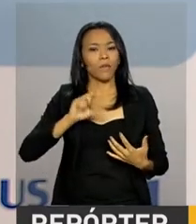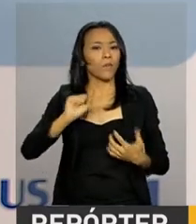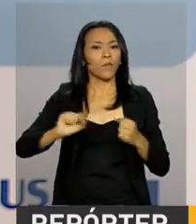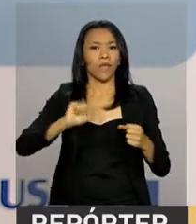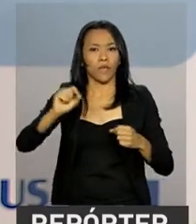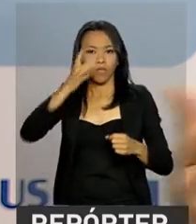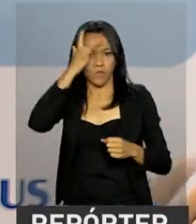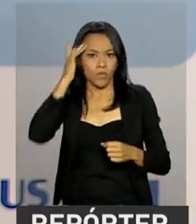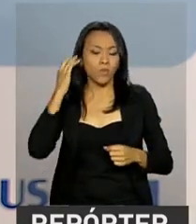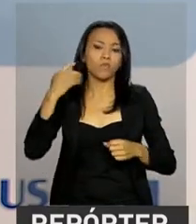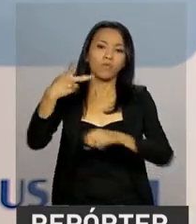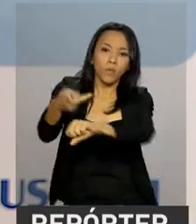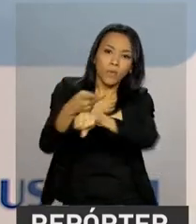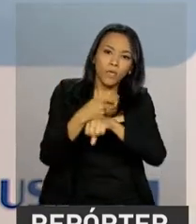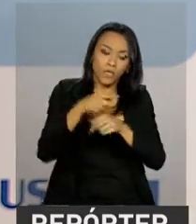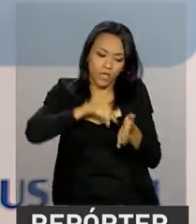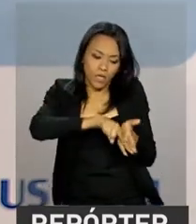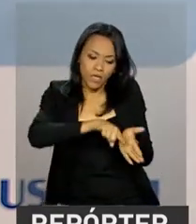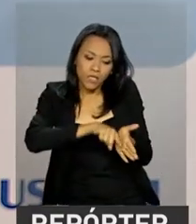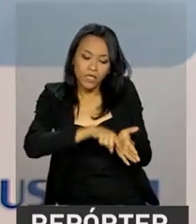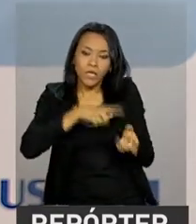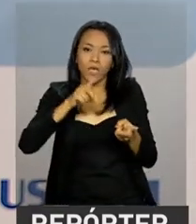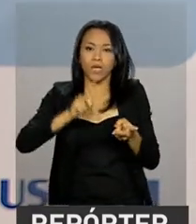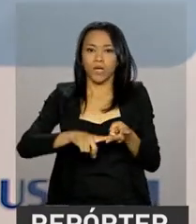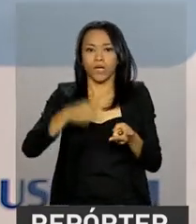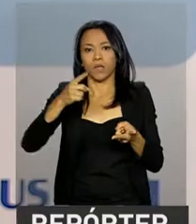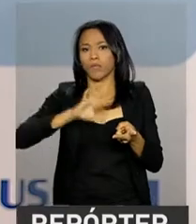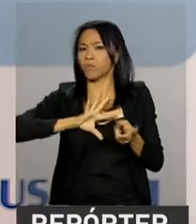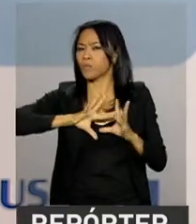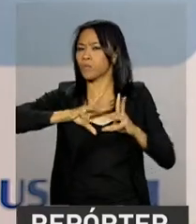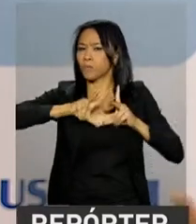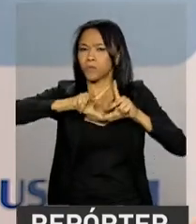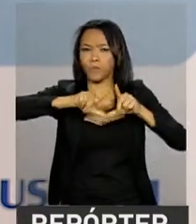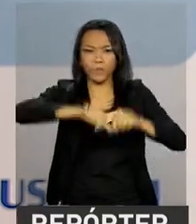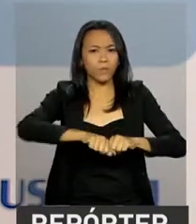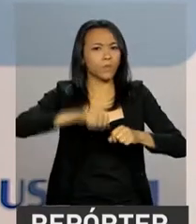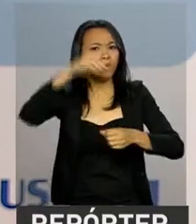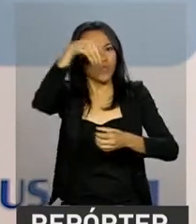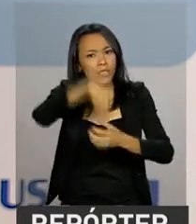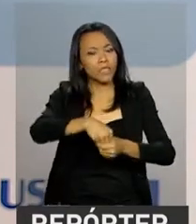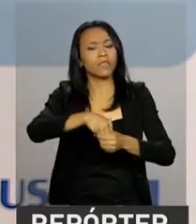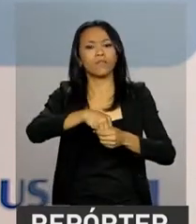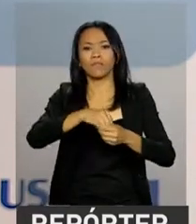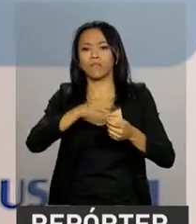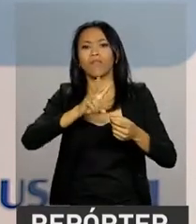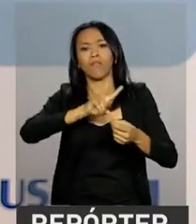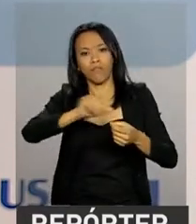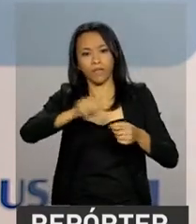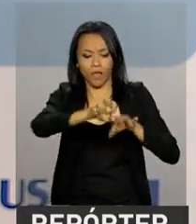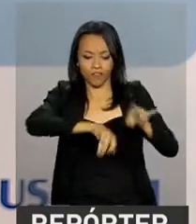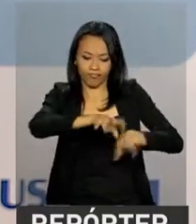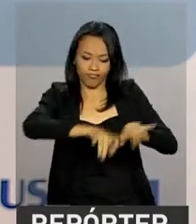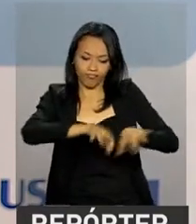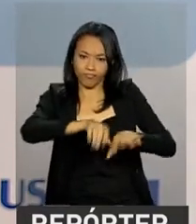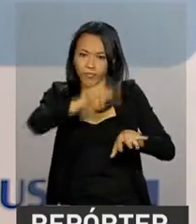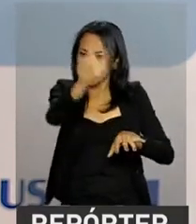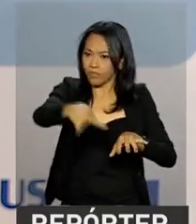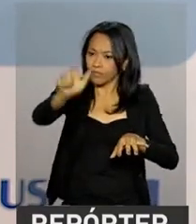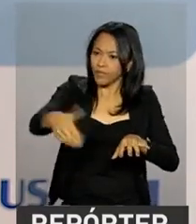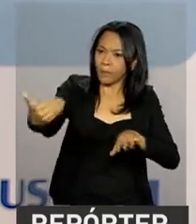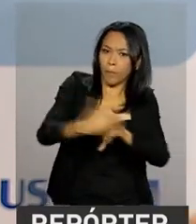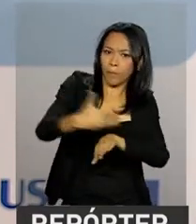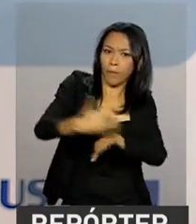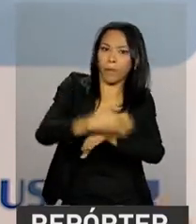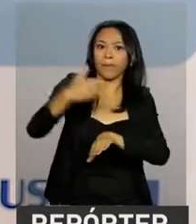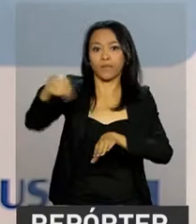exames e também com a hospitalar de modo que tudo o que acontece na sua dedicada brasileiro estará no seu registro eletrônico de saúde